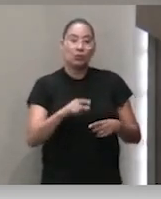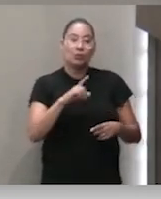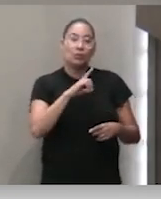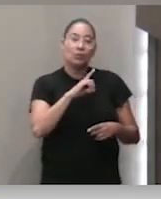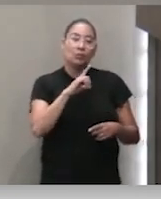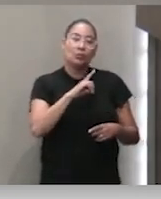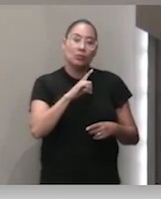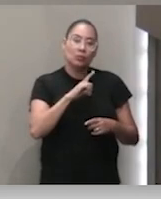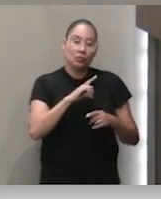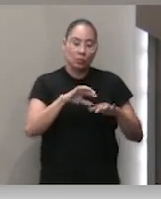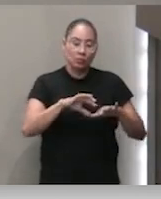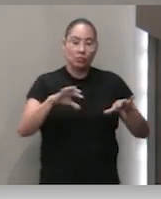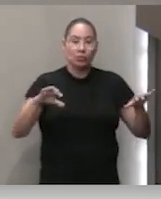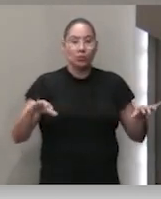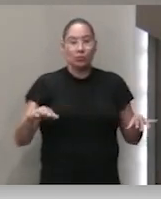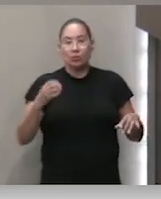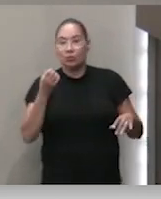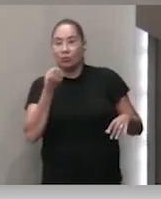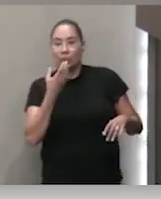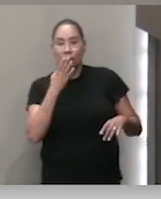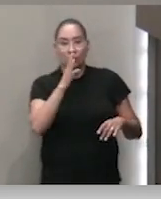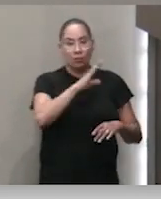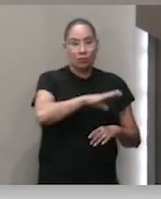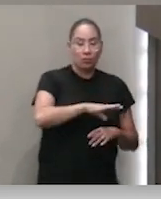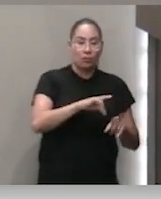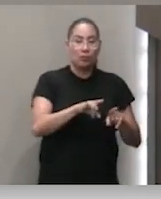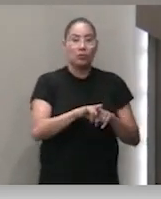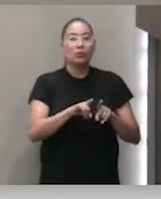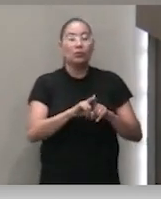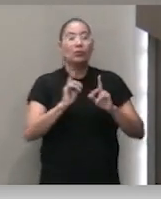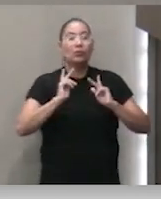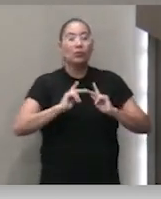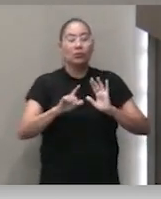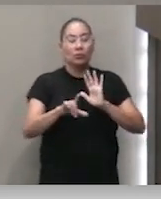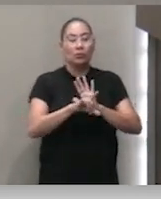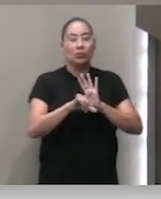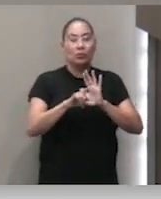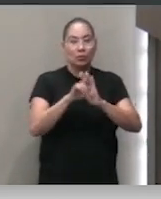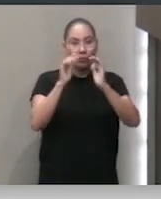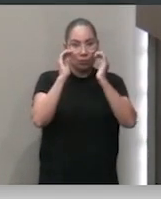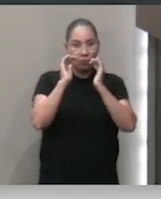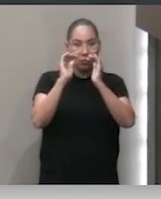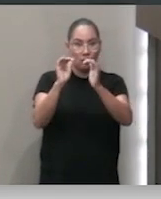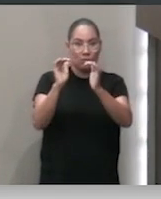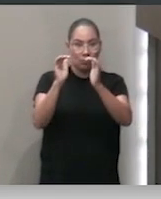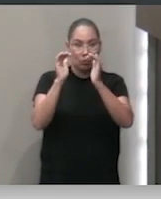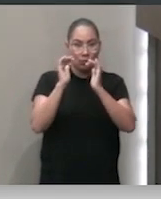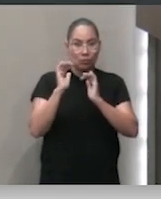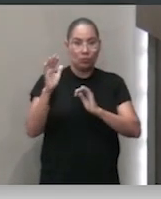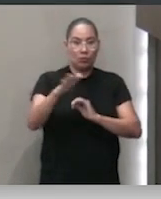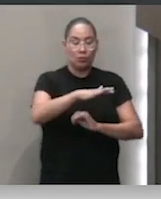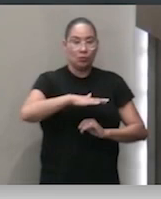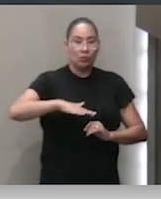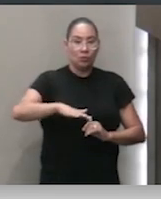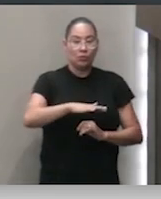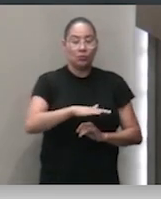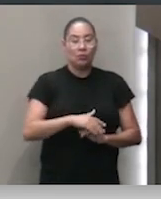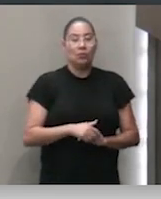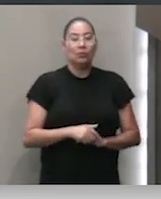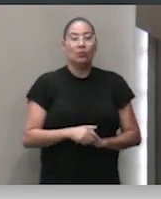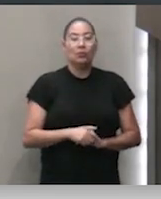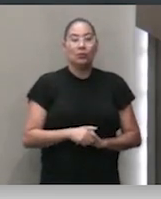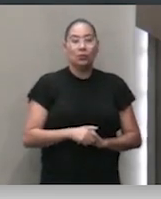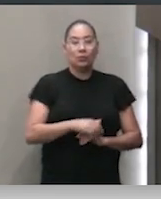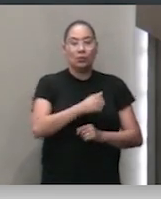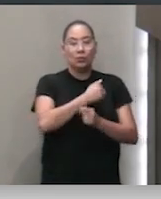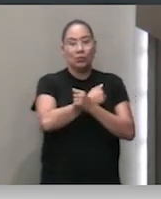eles que são o divisor de águas entre o bem e o mal e que permitem que as leis sejam cumpridas em todo o nosso território. Então, um forte abraço e